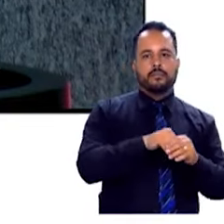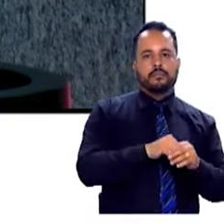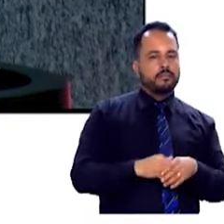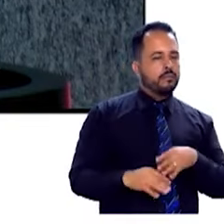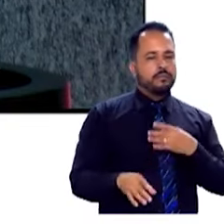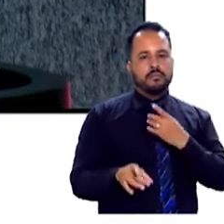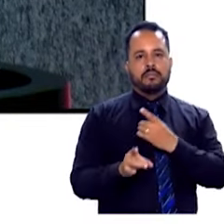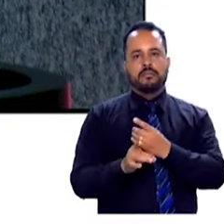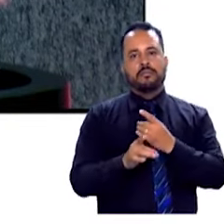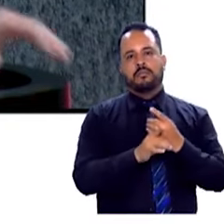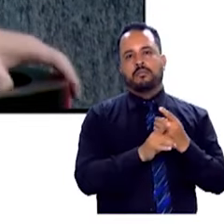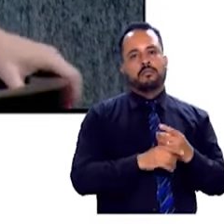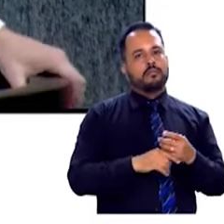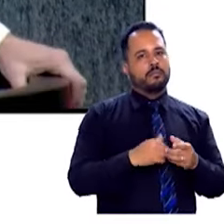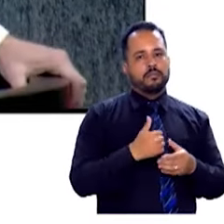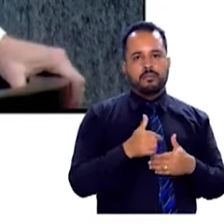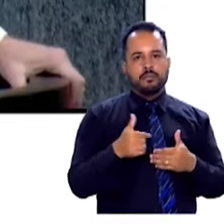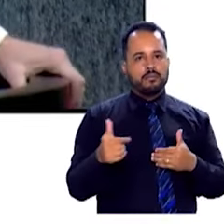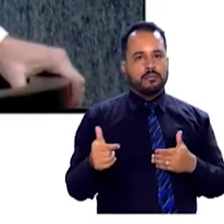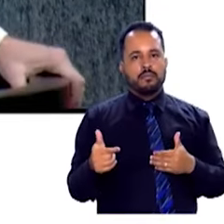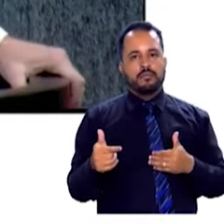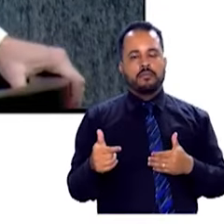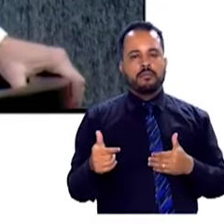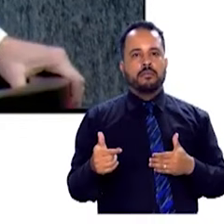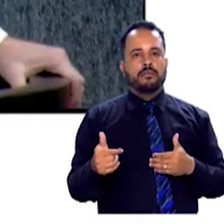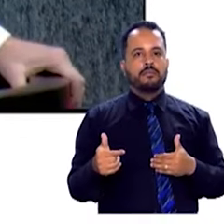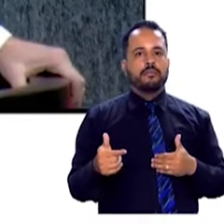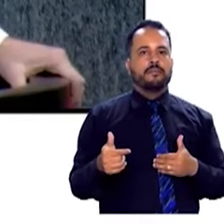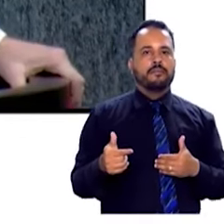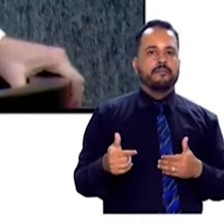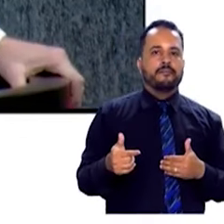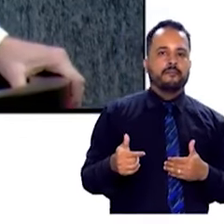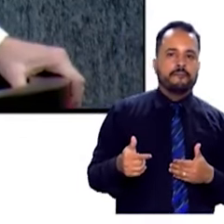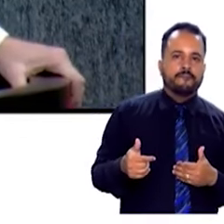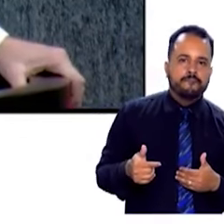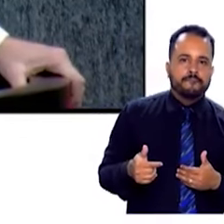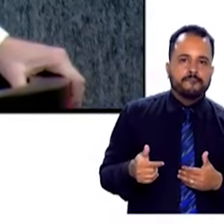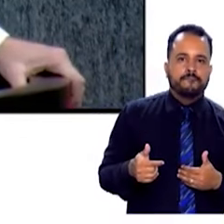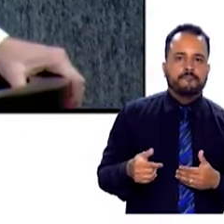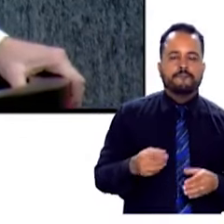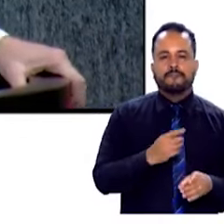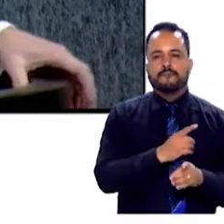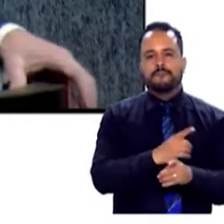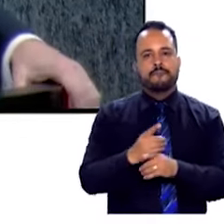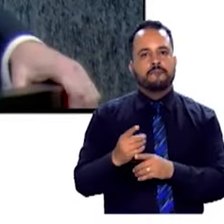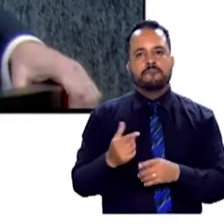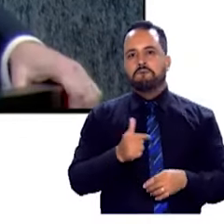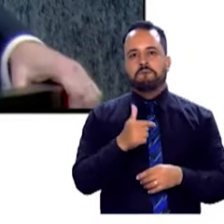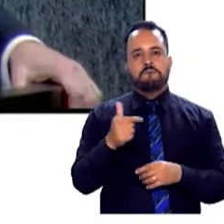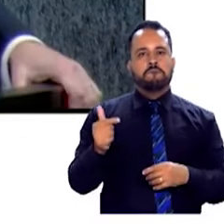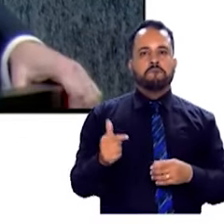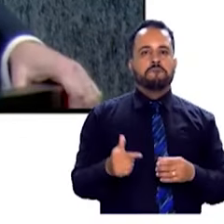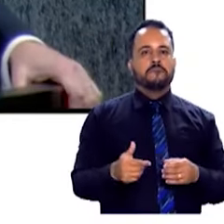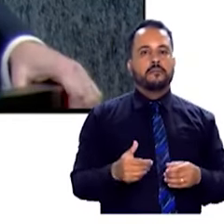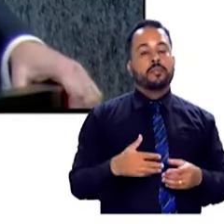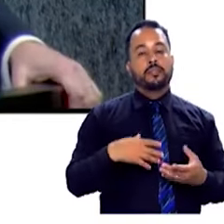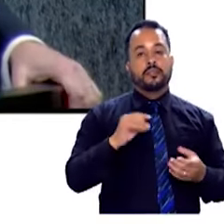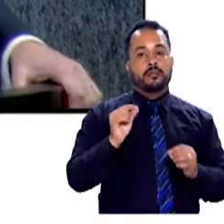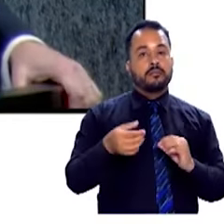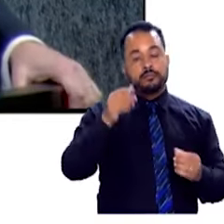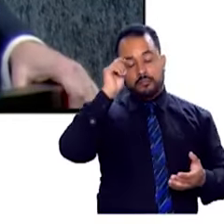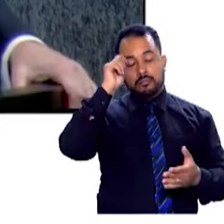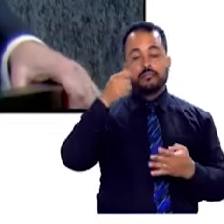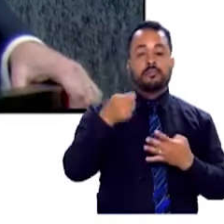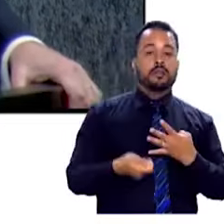encontrado Foi simplesmente uma uma uma remissão a fato que foi decidido no repositório oficial dizia que o caso havia se decid sido